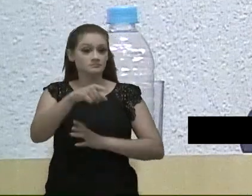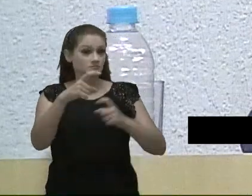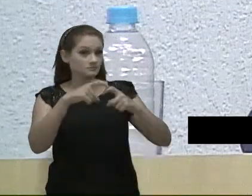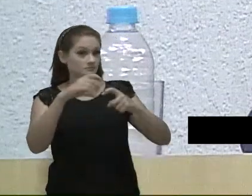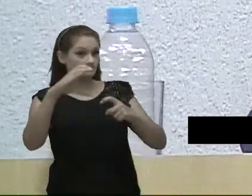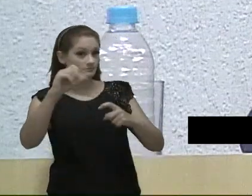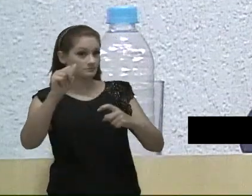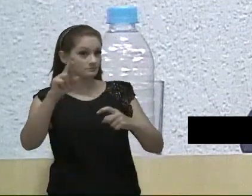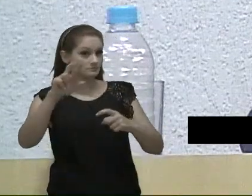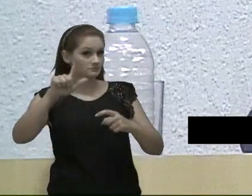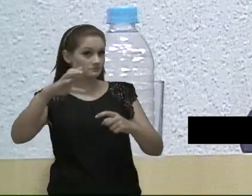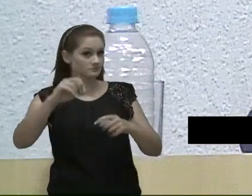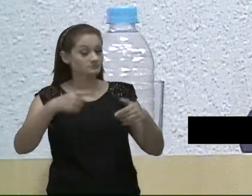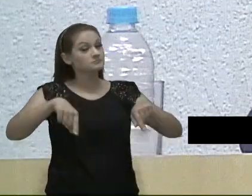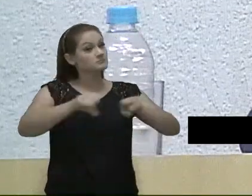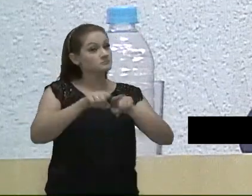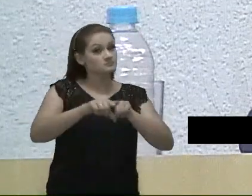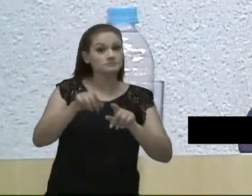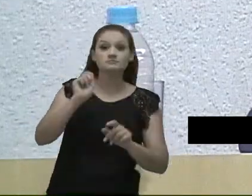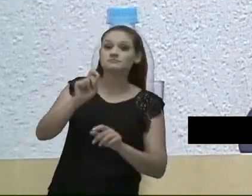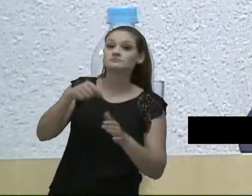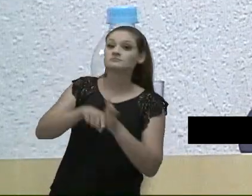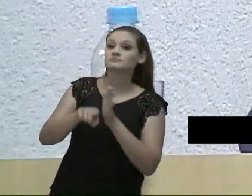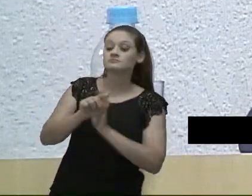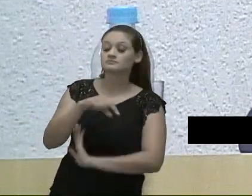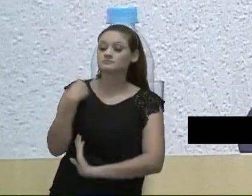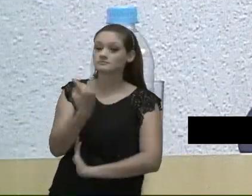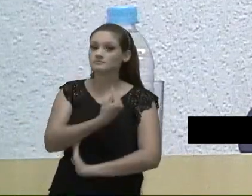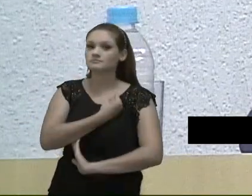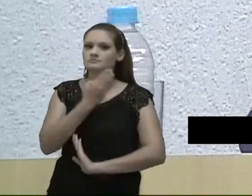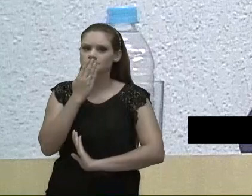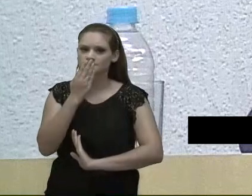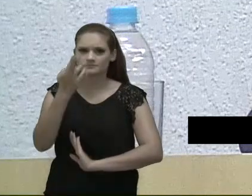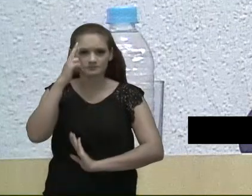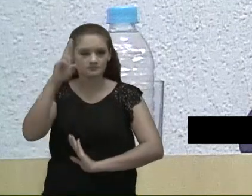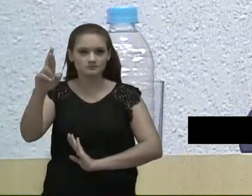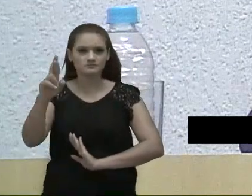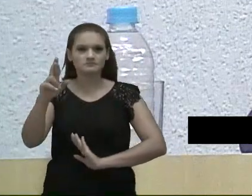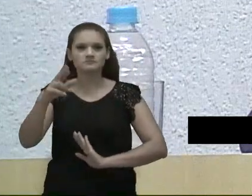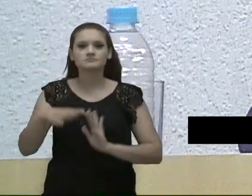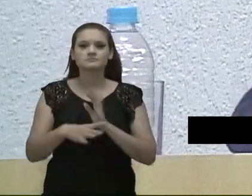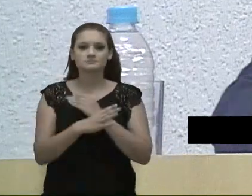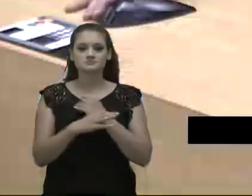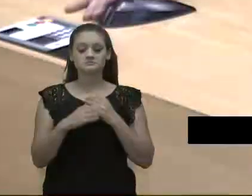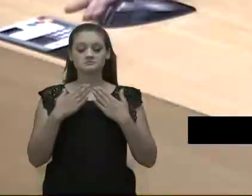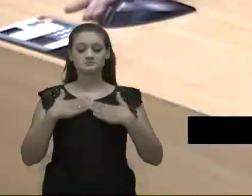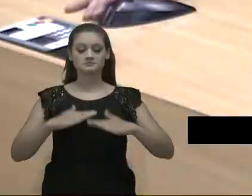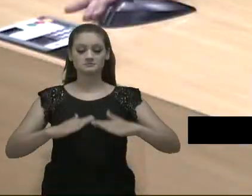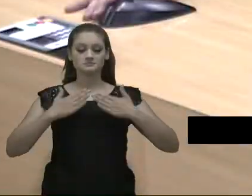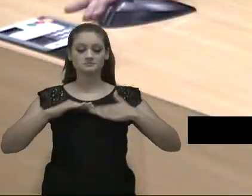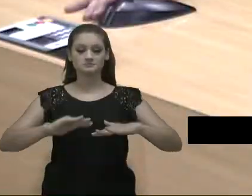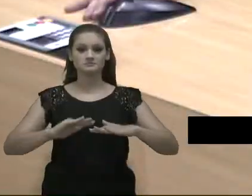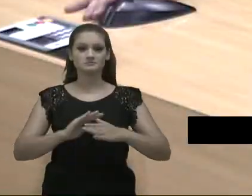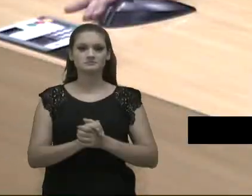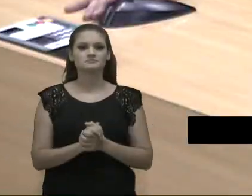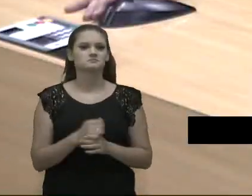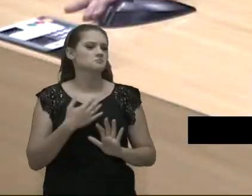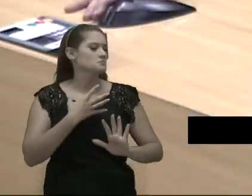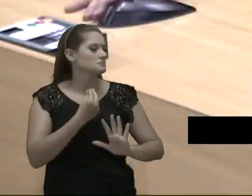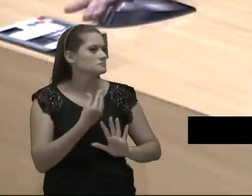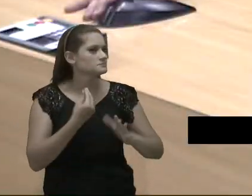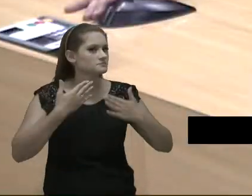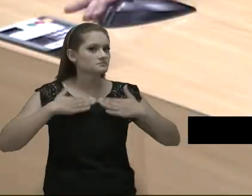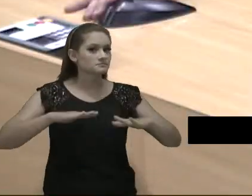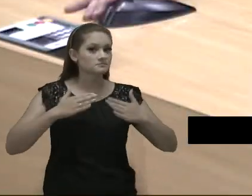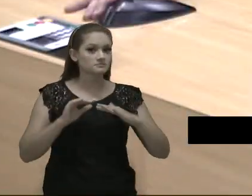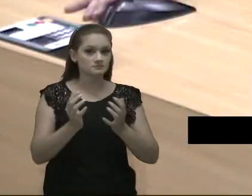Carlos. Então, quem faz as perguntas aqui somos nós. Então, eu peço que o senhor se contenha, por favor. Eu estou muito tranquilo. Eu só